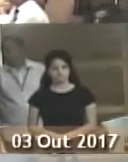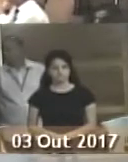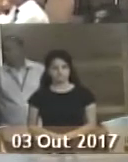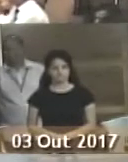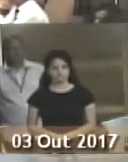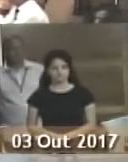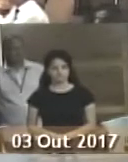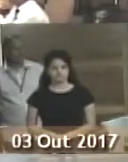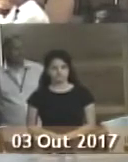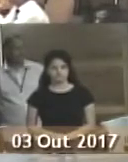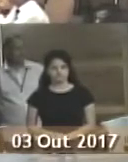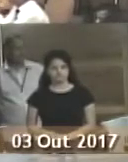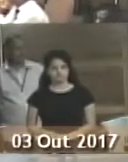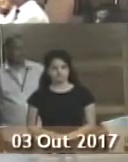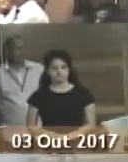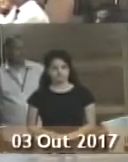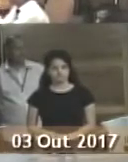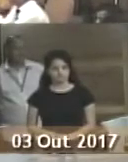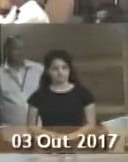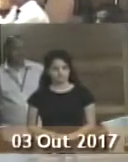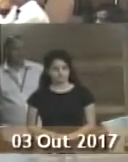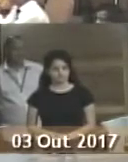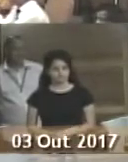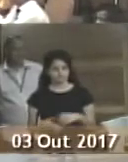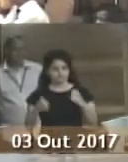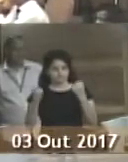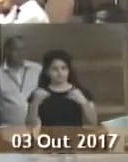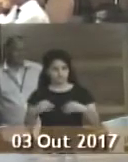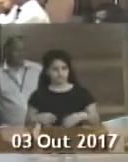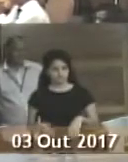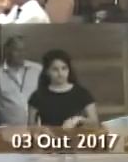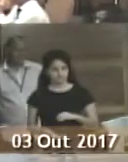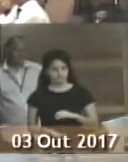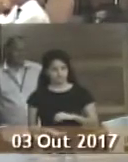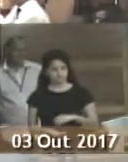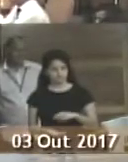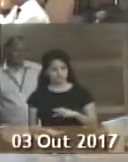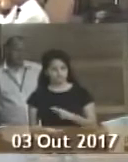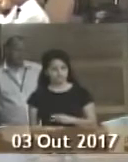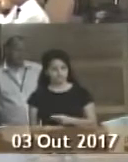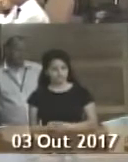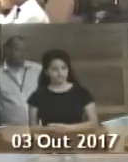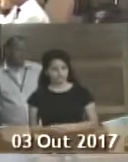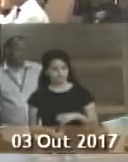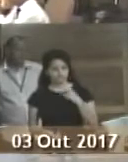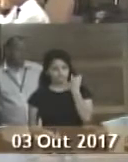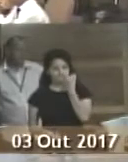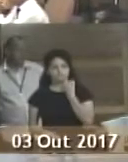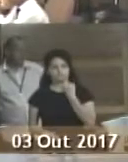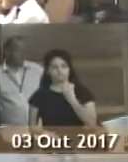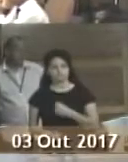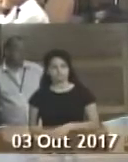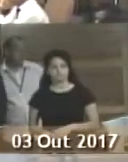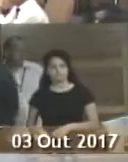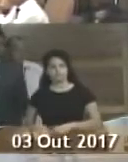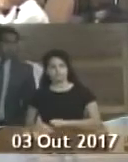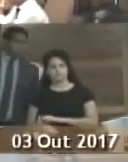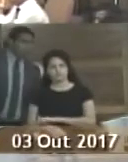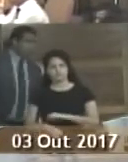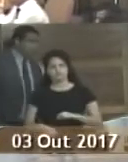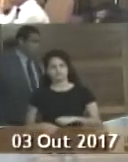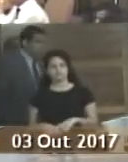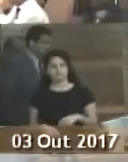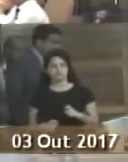Aqui já. Só justificar a ausência da vereadora Jane, que ela foi retirar os pontos da microcirurgia que ela fez semana passada.